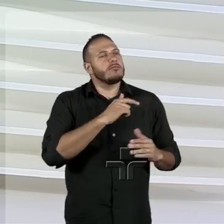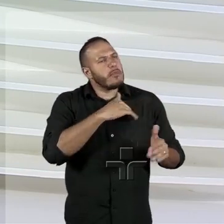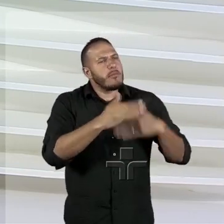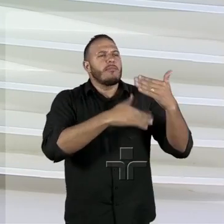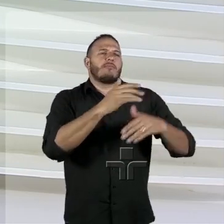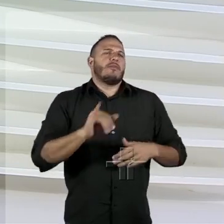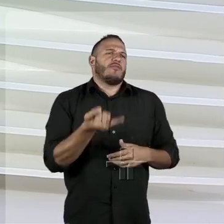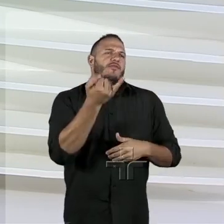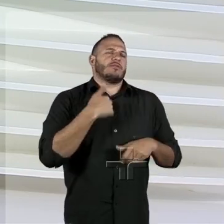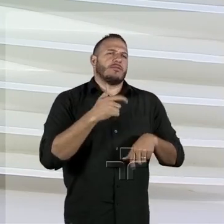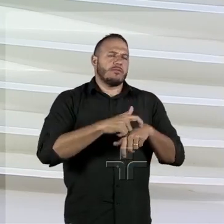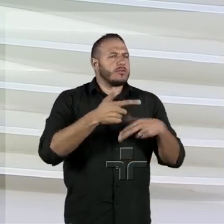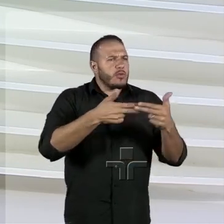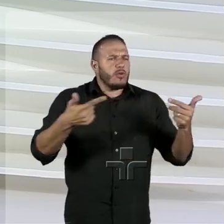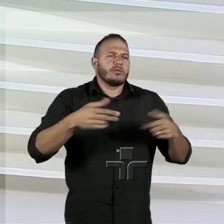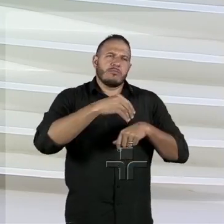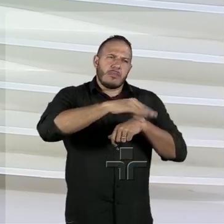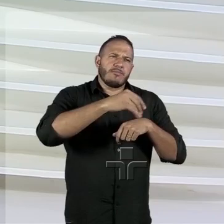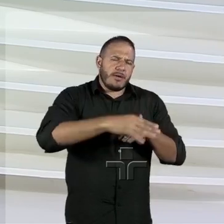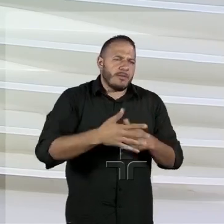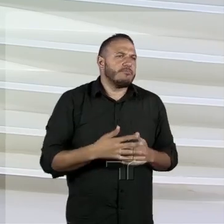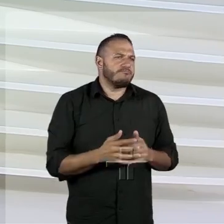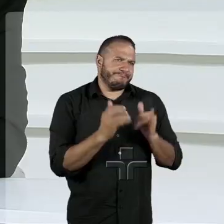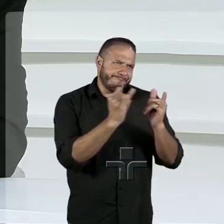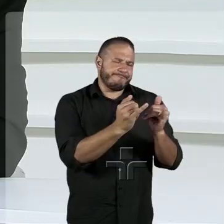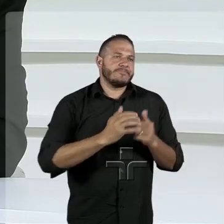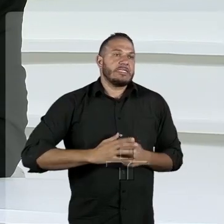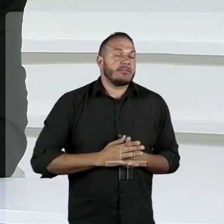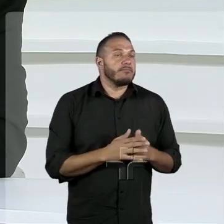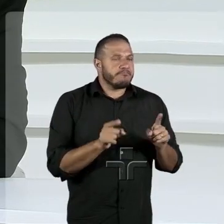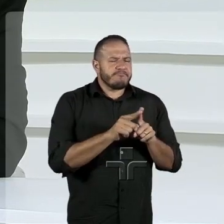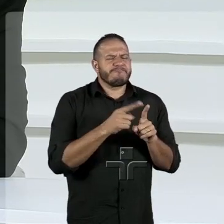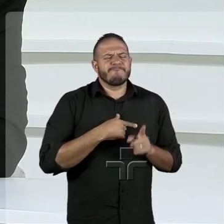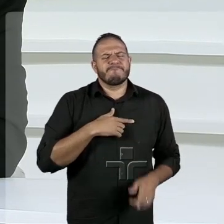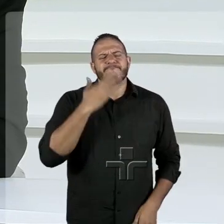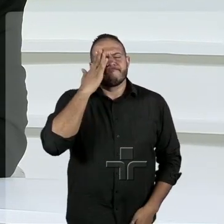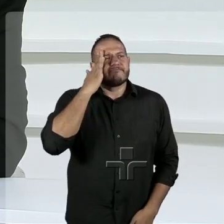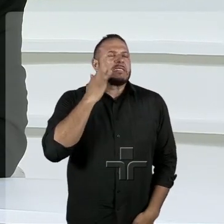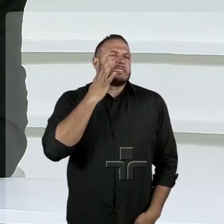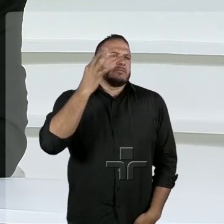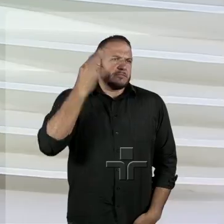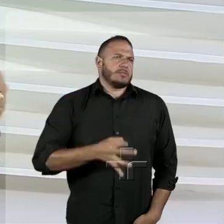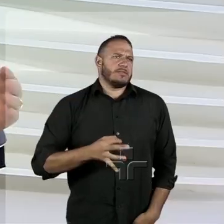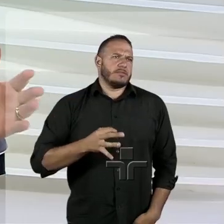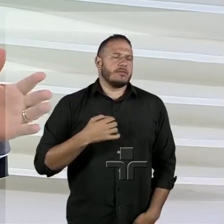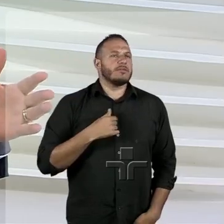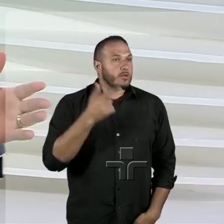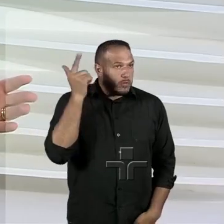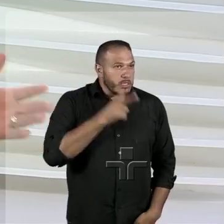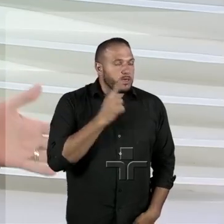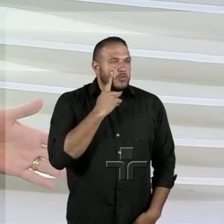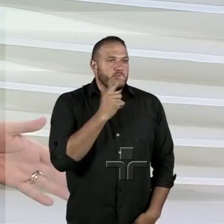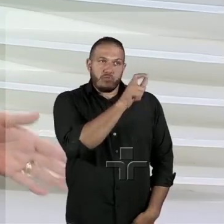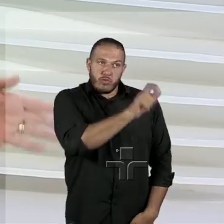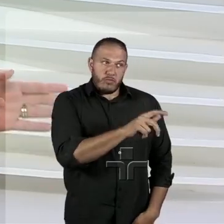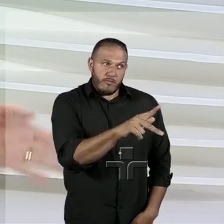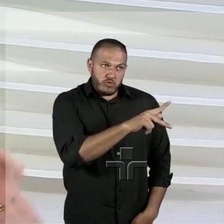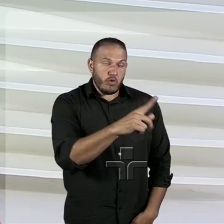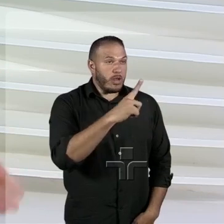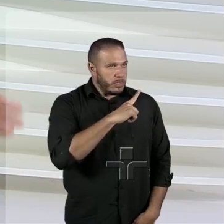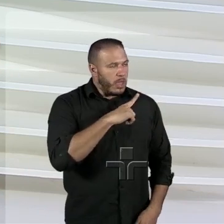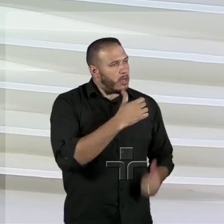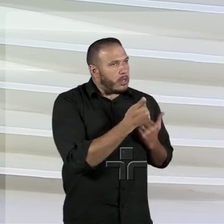evidências, daquilo que a gente gera, Evaldo. E tenho convicção que, chegando ao apoio que o professor precisa